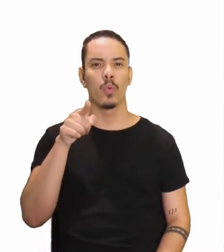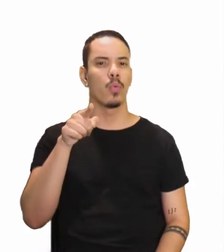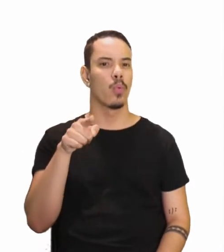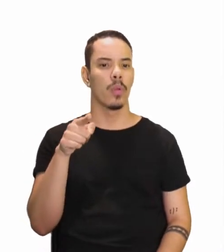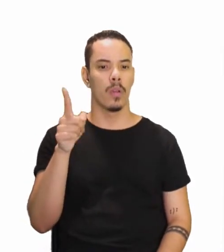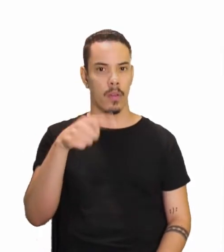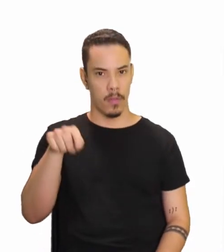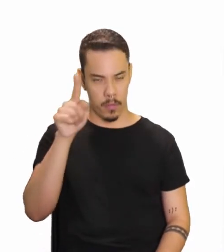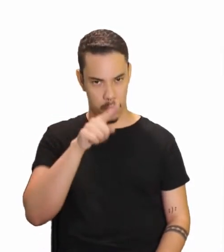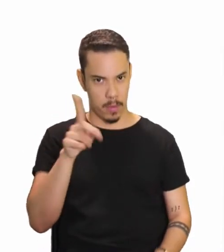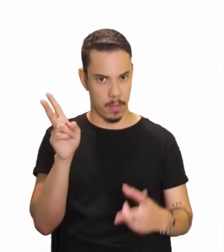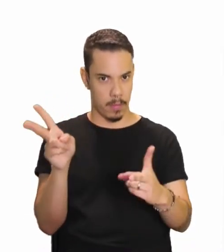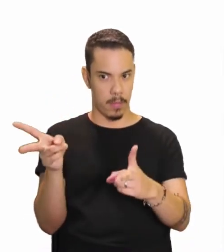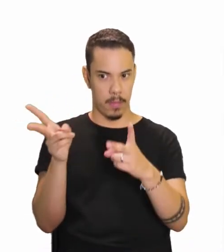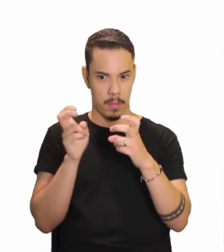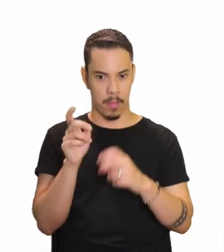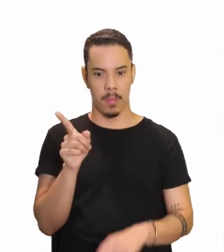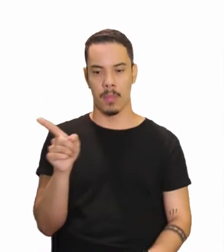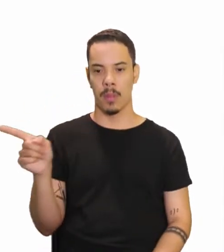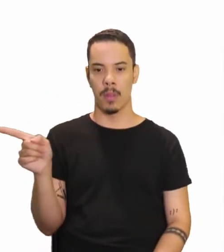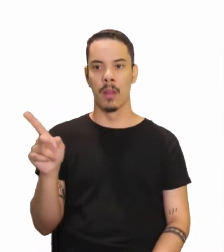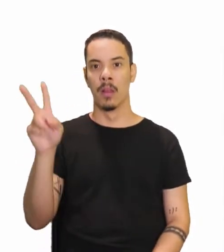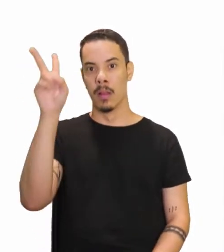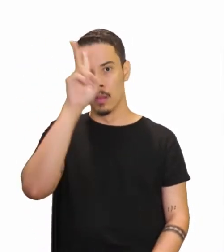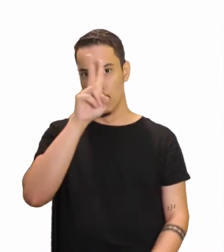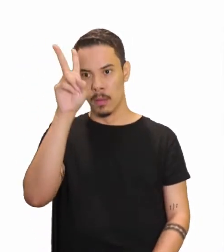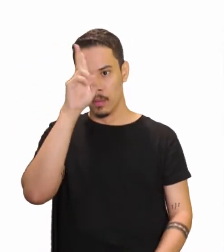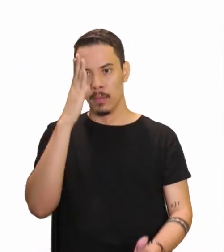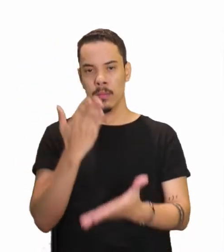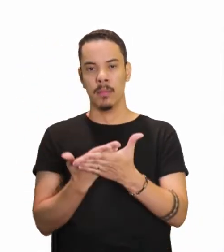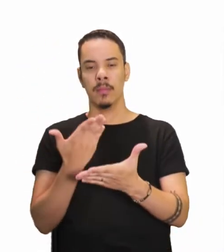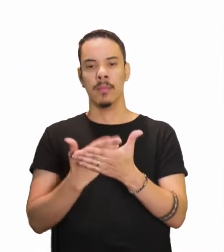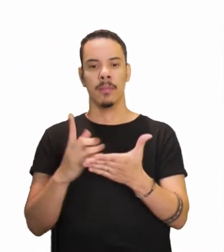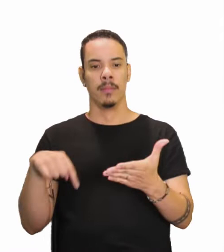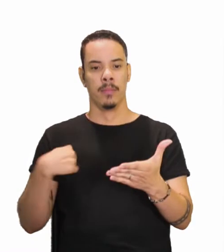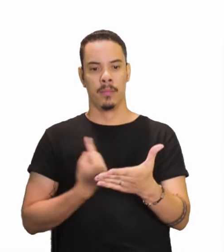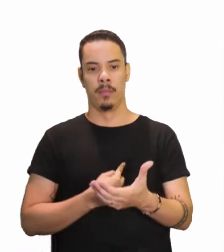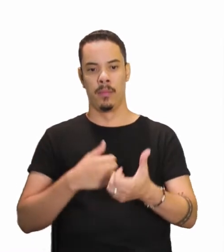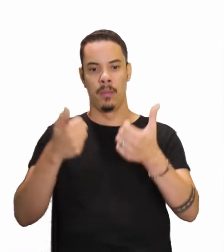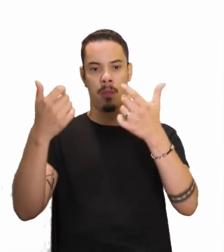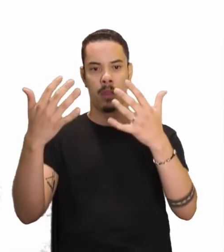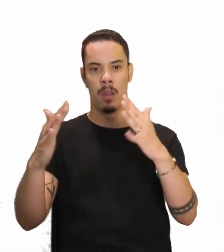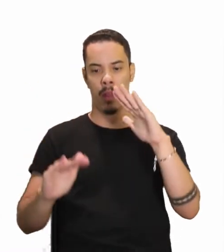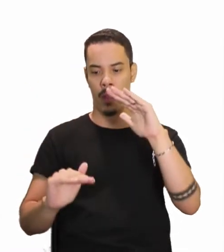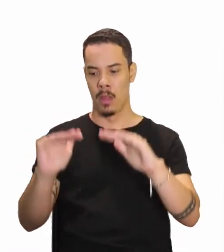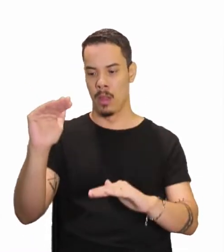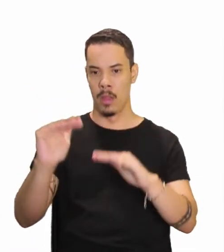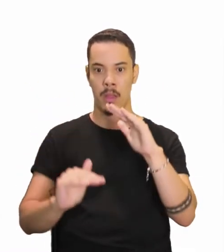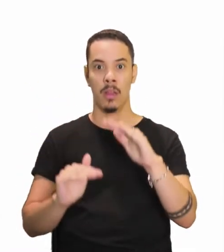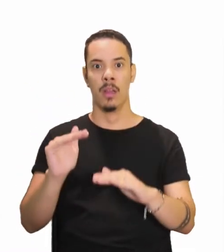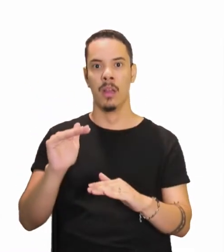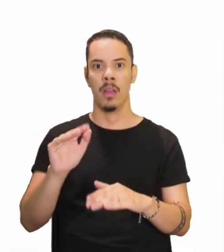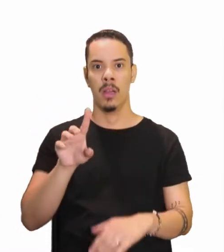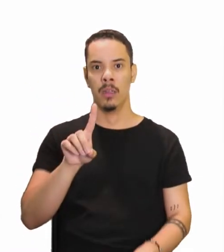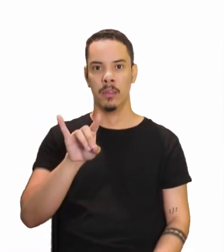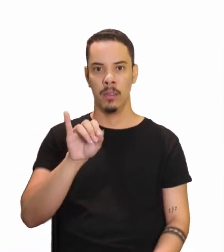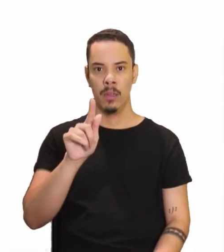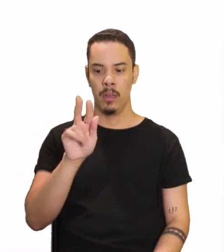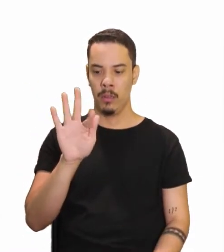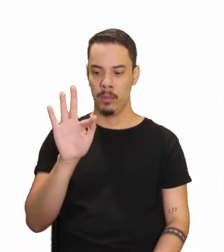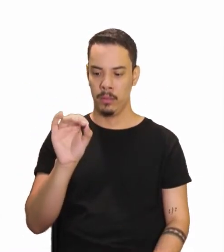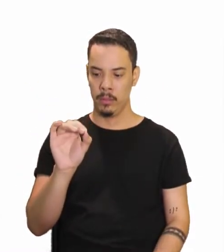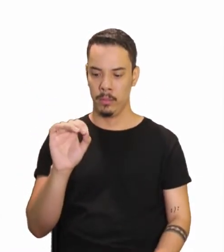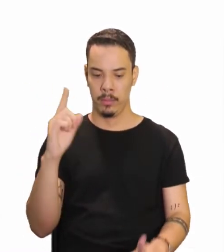vai ter que observar? Lembra lá da aula, quando a gente fez aqui o nivelamento, falando de dígrafo?